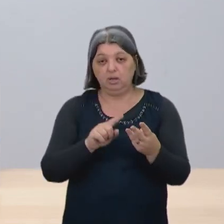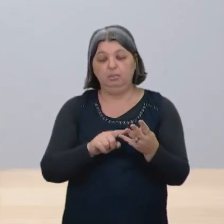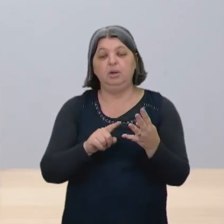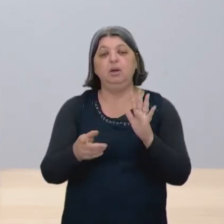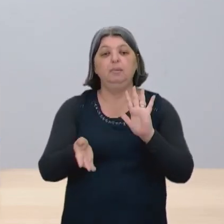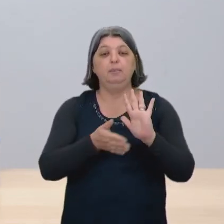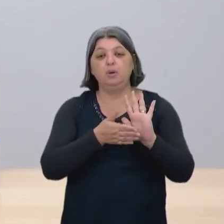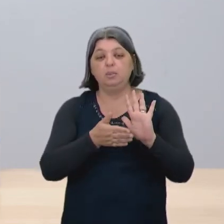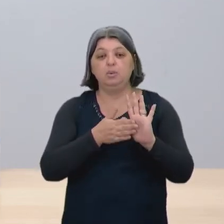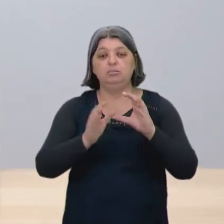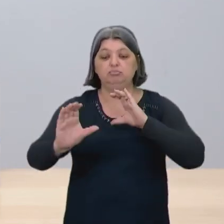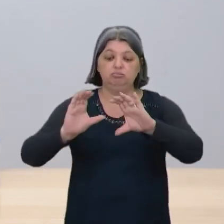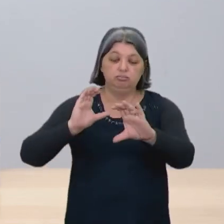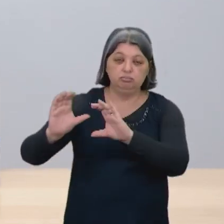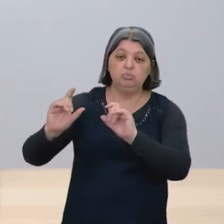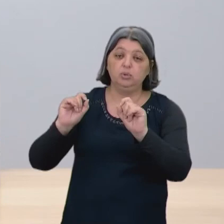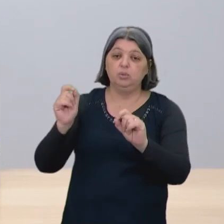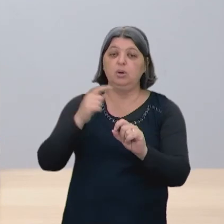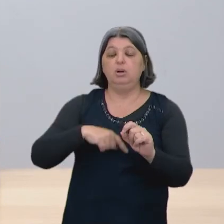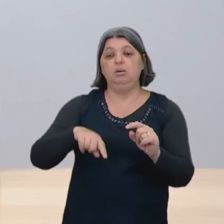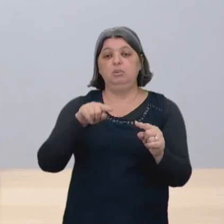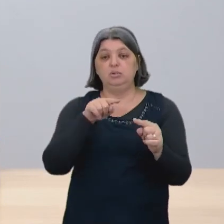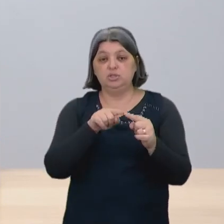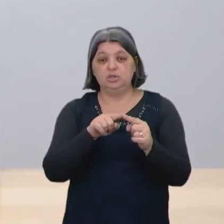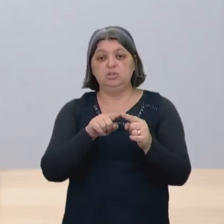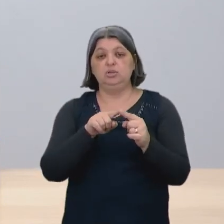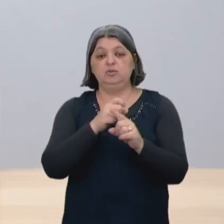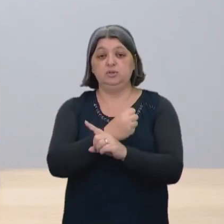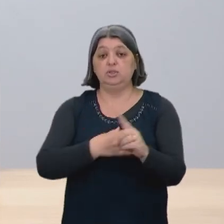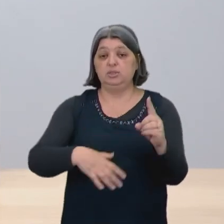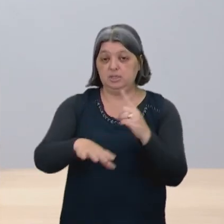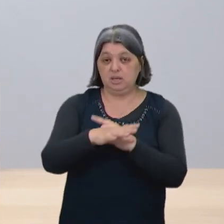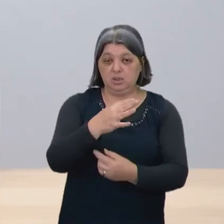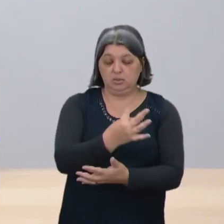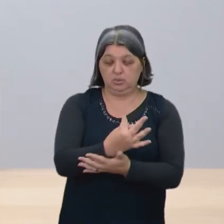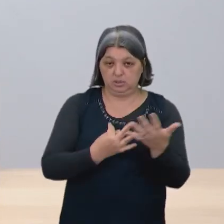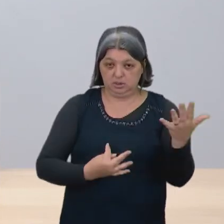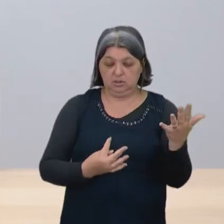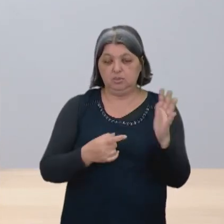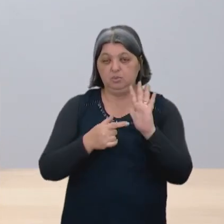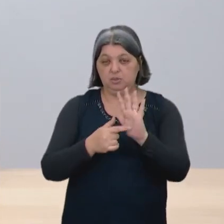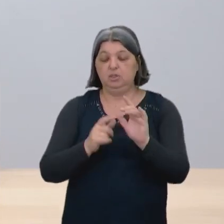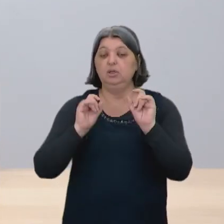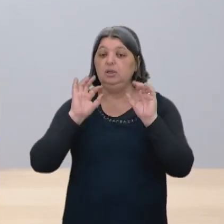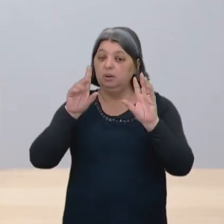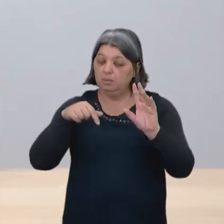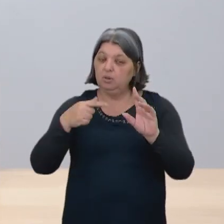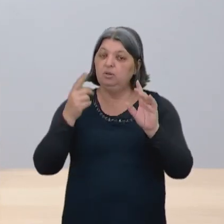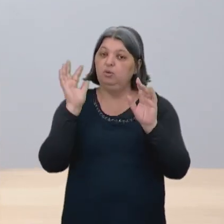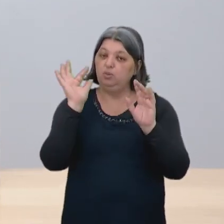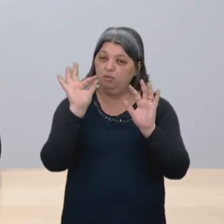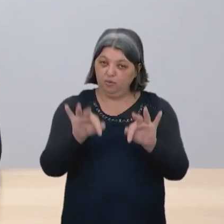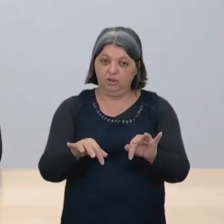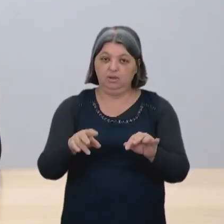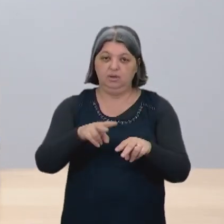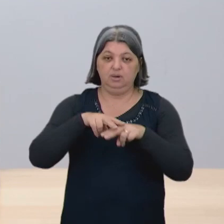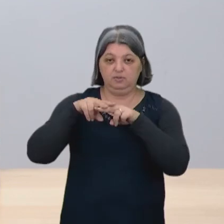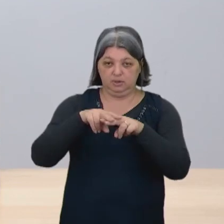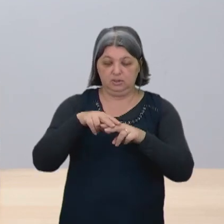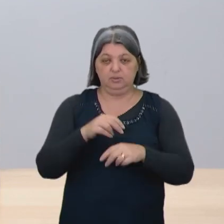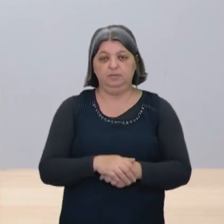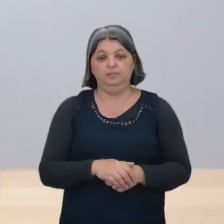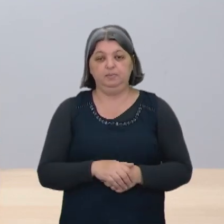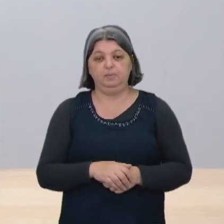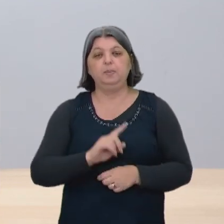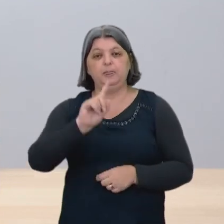propósitos comunicativos, qual é a função social daquele seu texto, para depois você trabalhar toda essa revisão. Não vai parar por aqui, tá, gente? Teremos